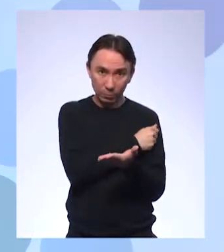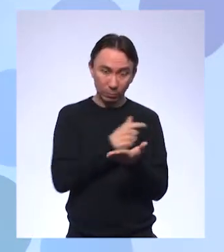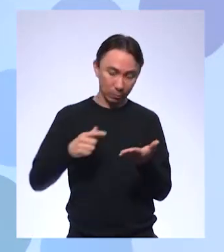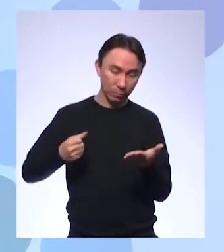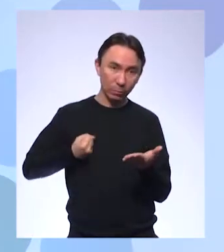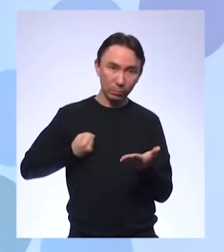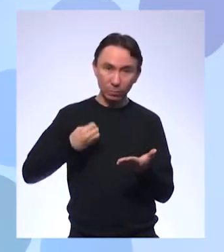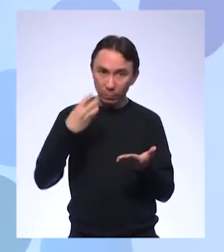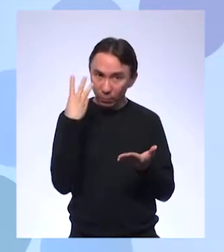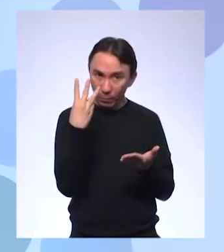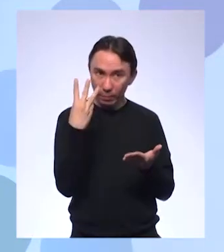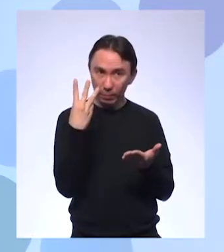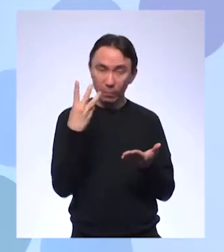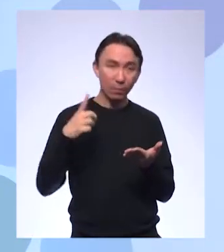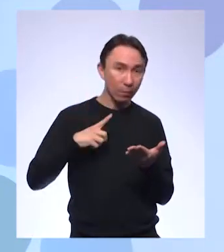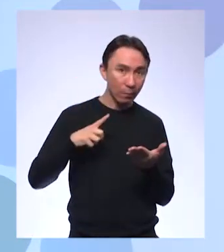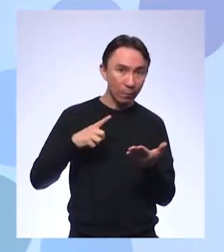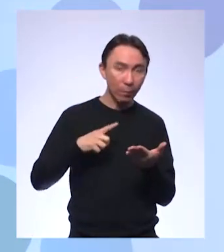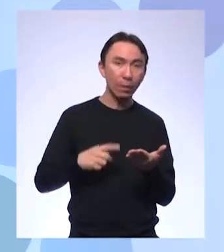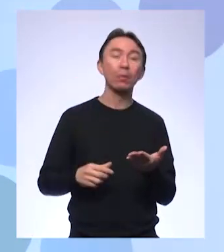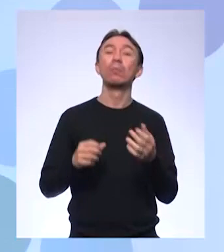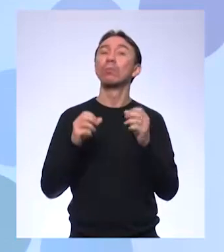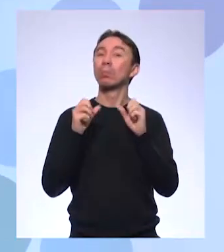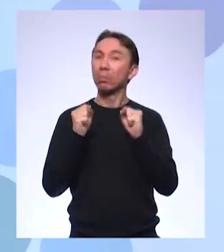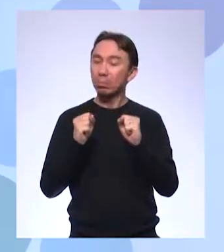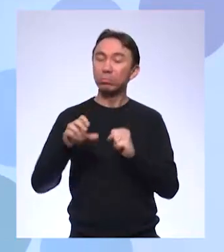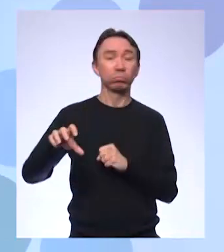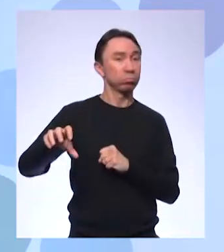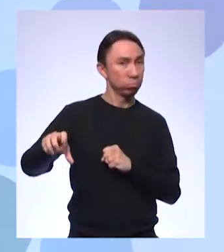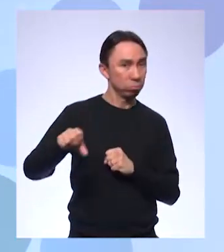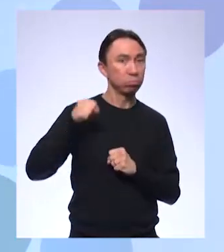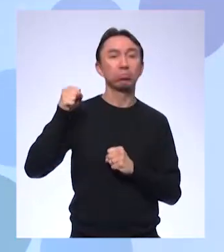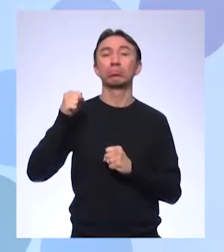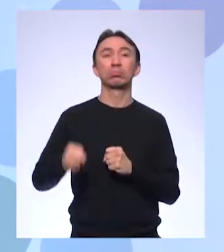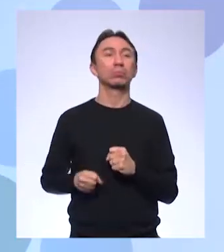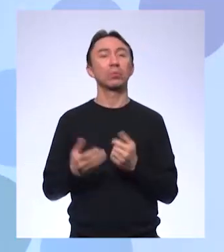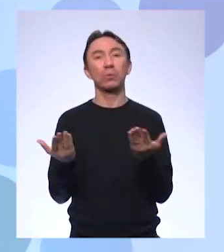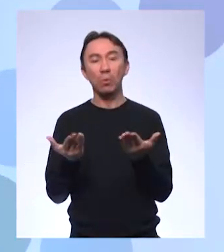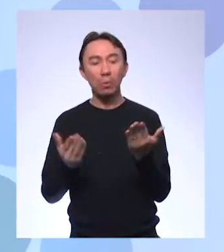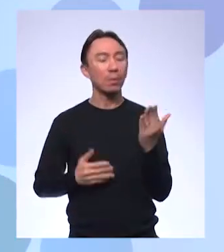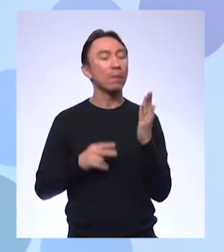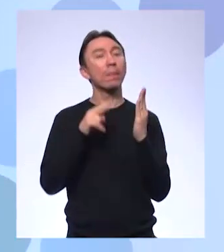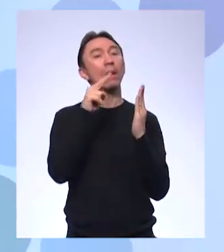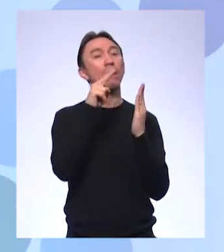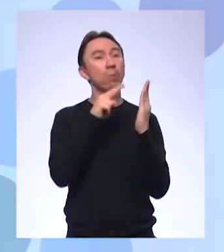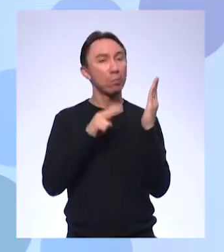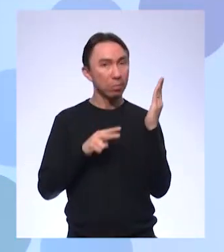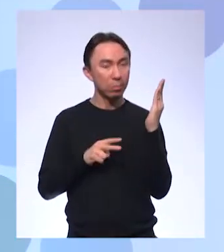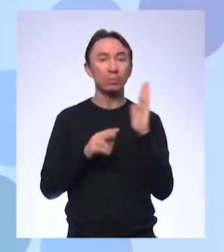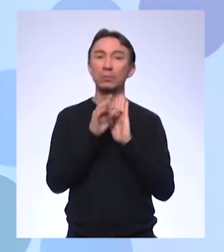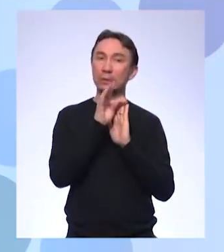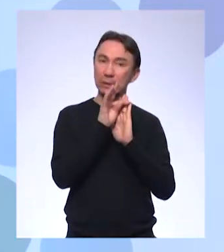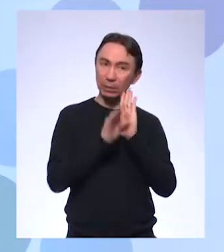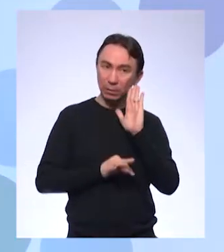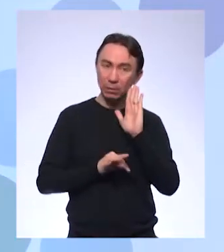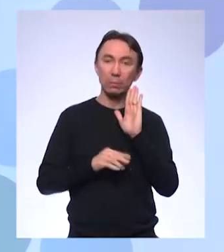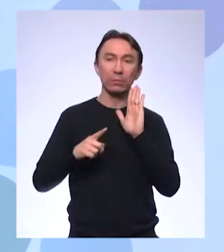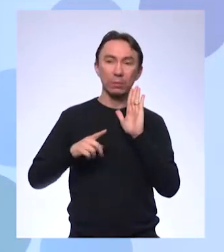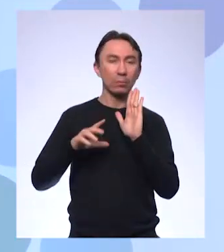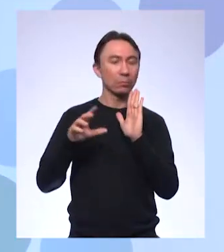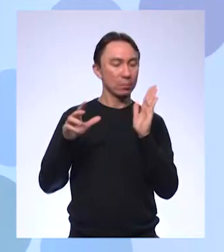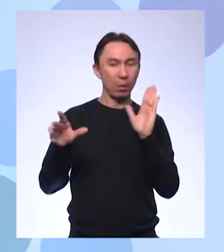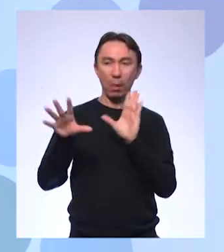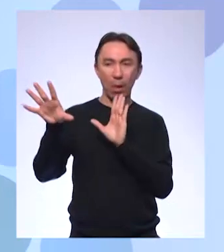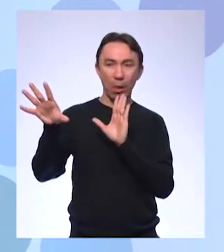volume 3, pode lançar mão que nós faremos uma leitura compartilhada de um texto extraído de lá do nosso